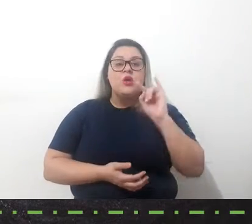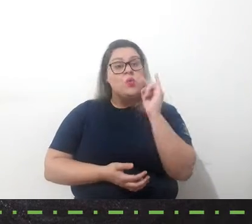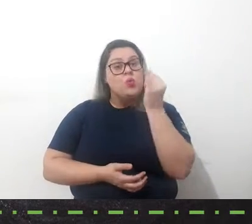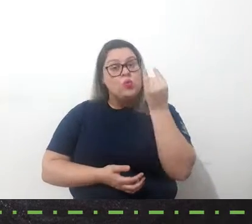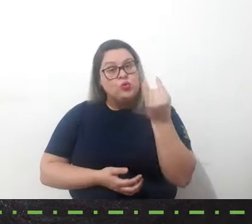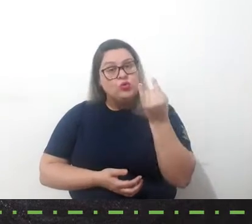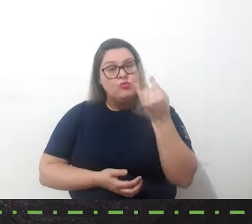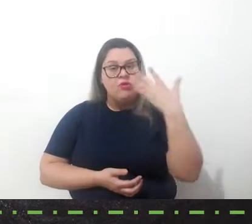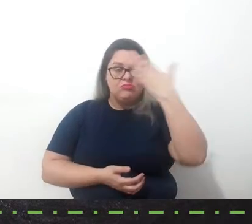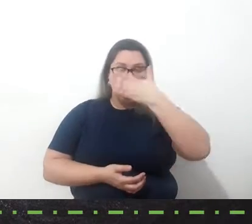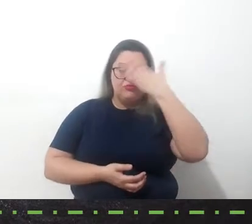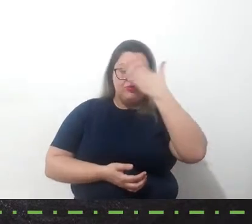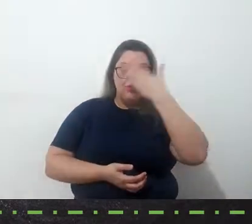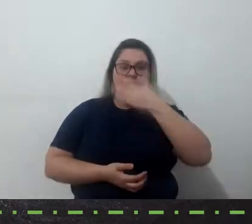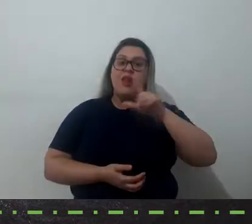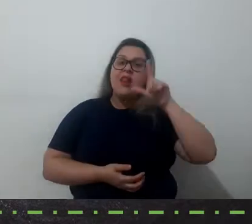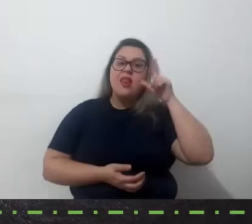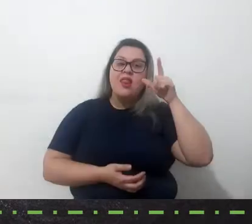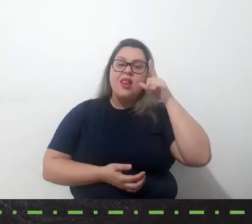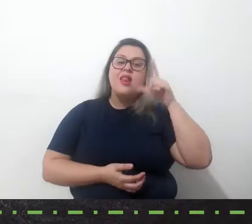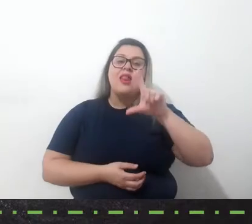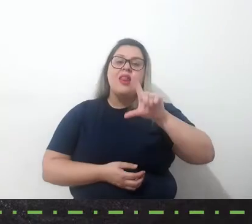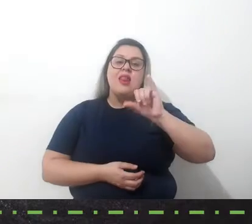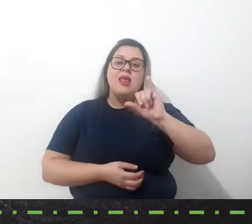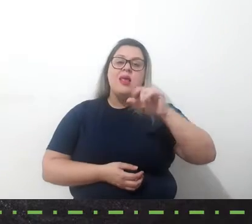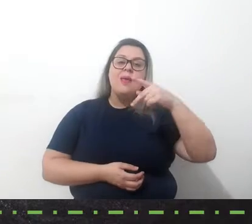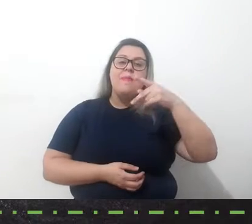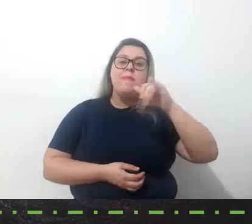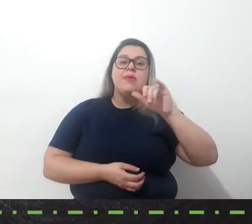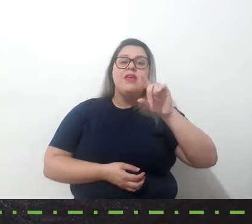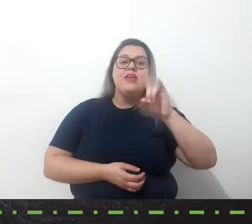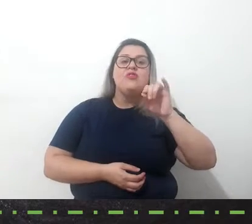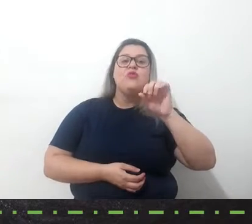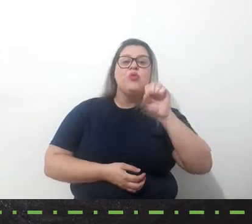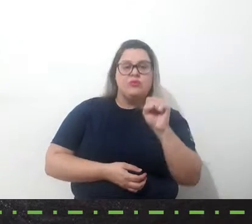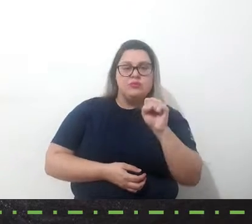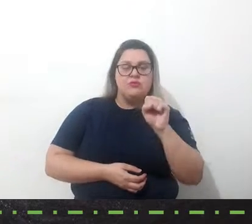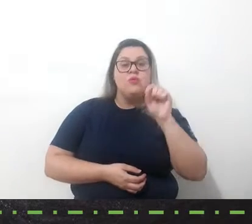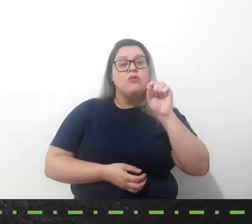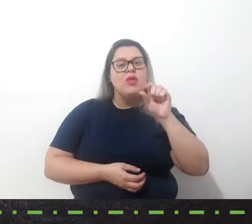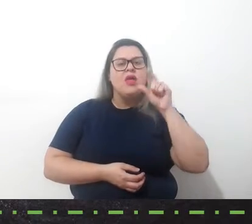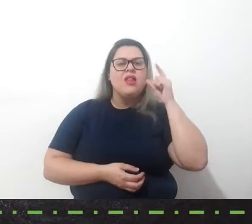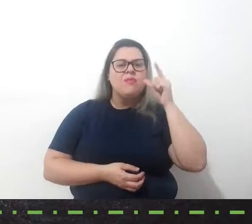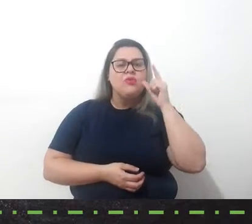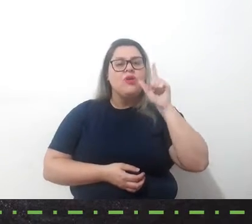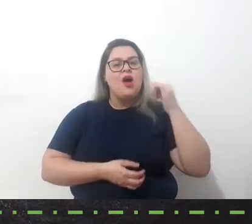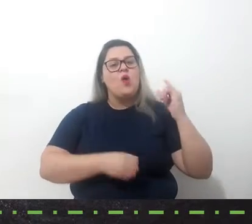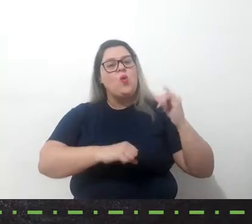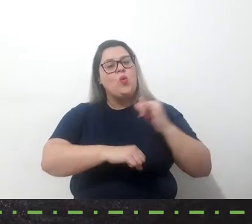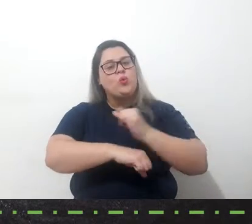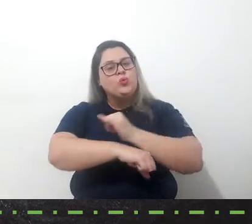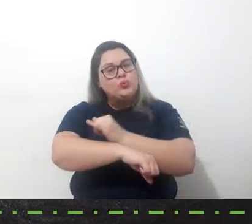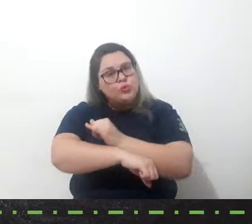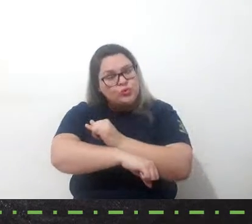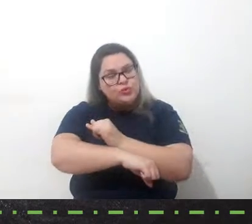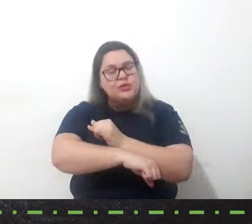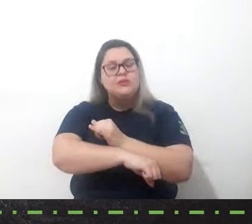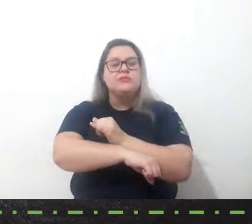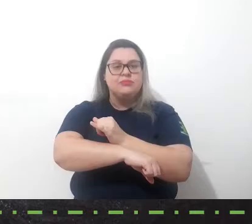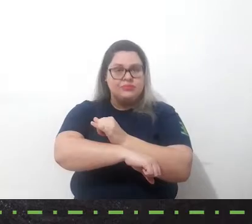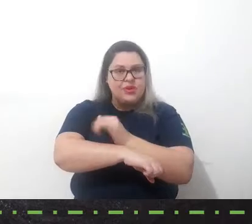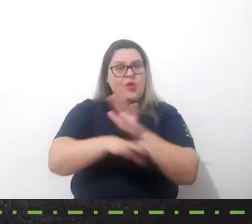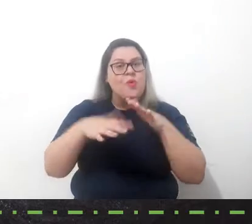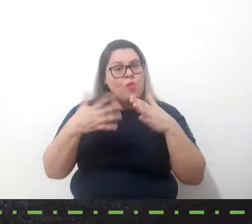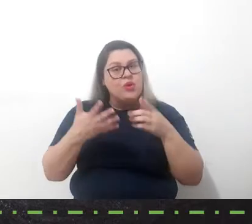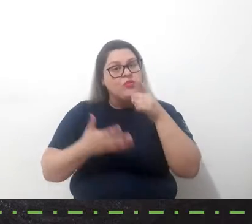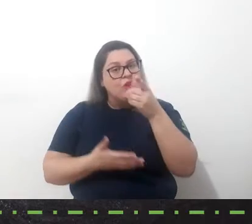agora, que são os lipídios. O que são lipídios? Lipídios são gorduras, tá? Então, quando você